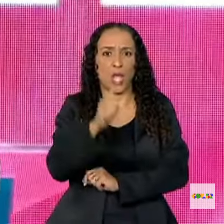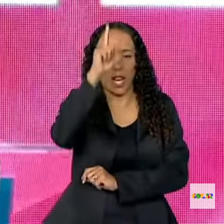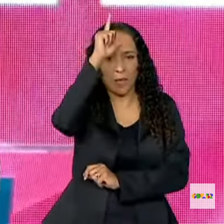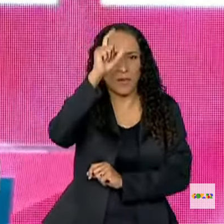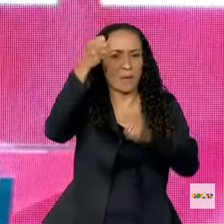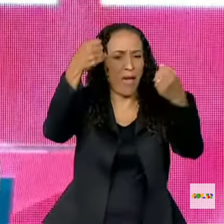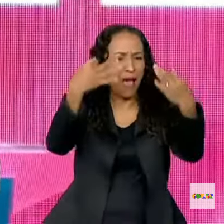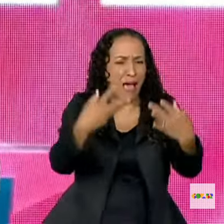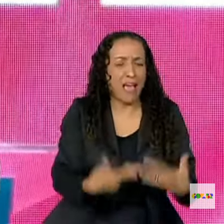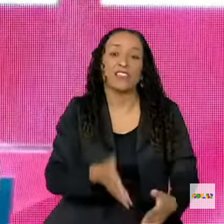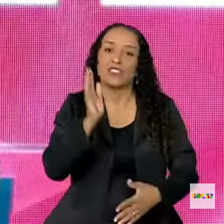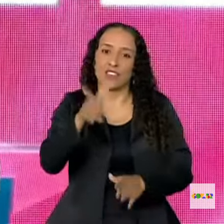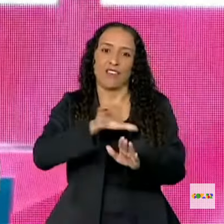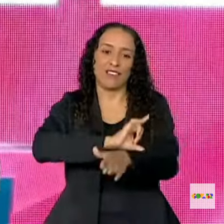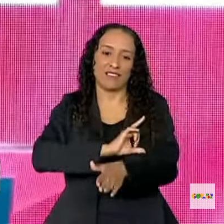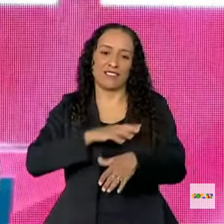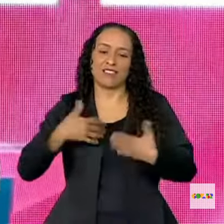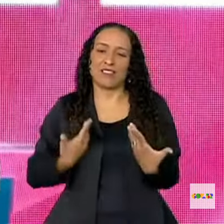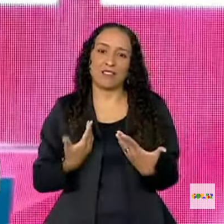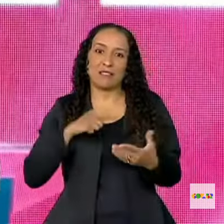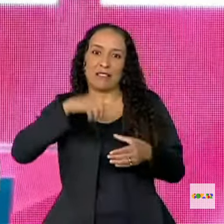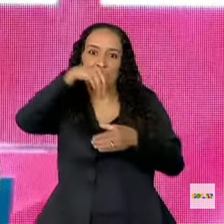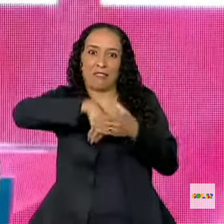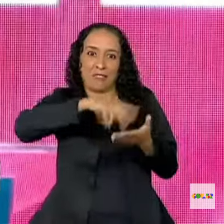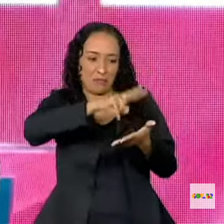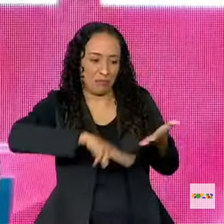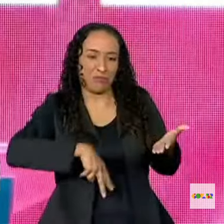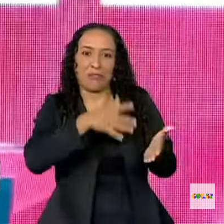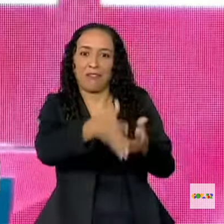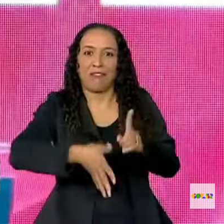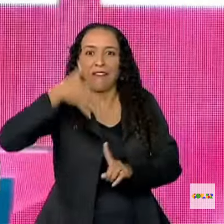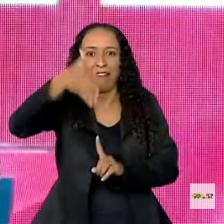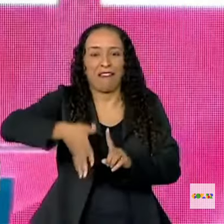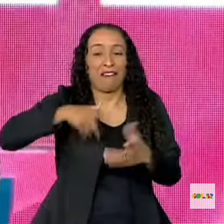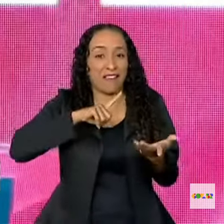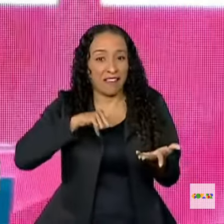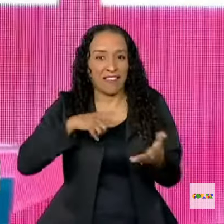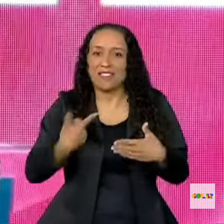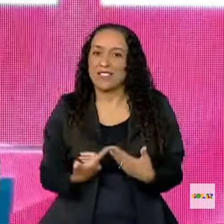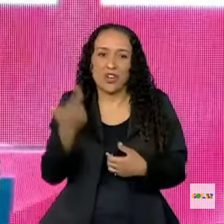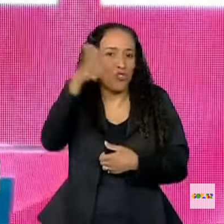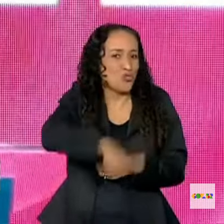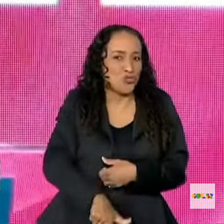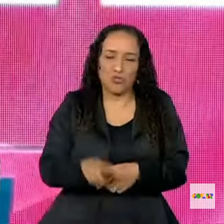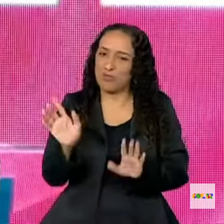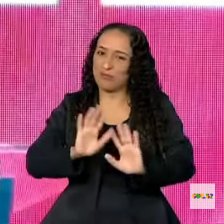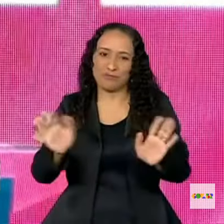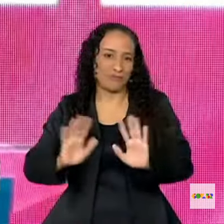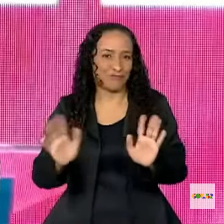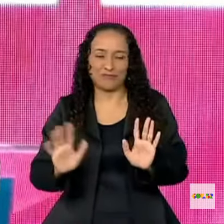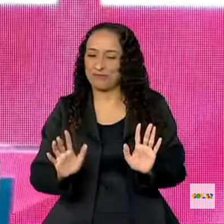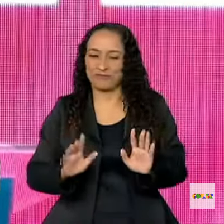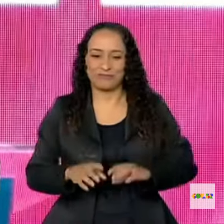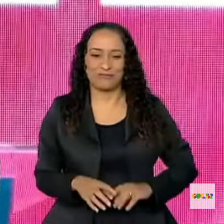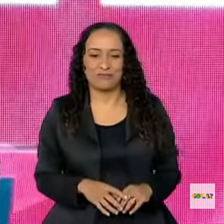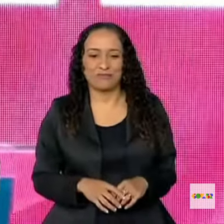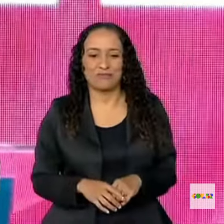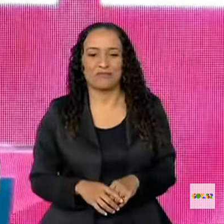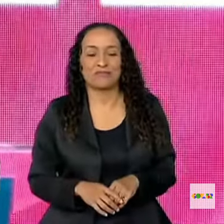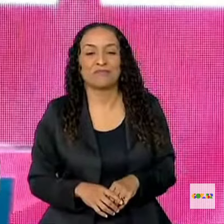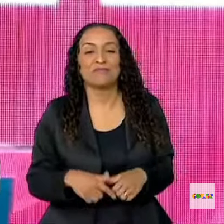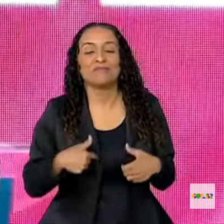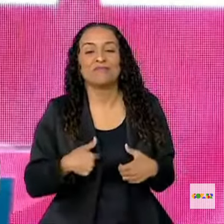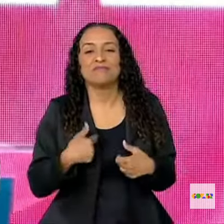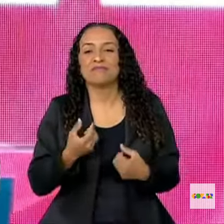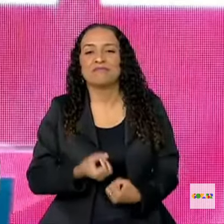foi dito e tudo isso aqui no meu discurso então eu não vou repetir esseo para vocês eu